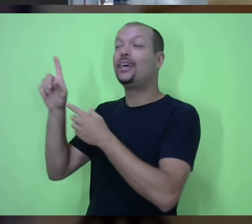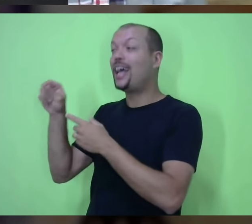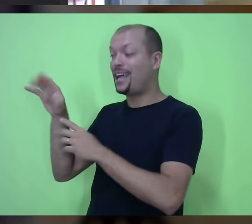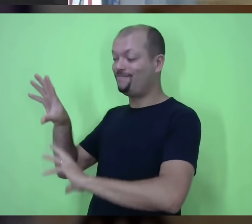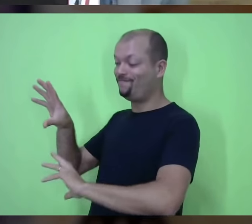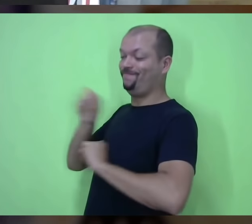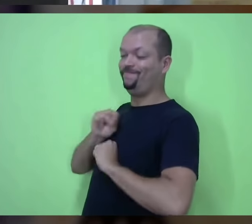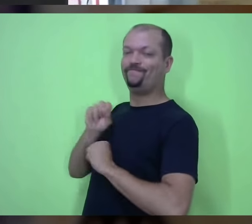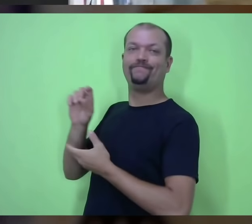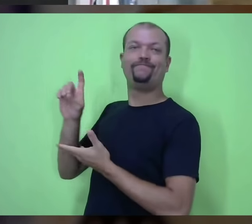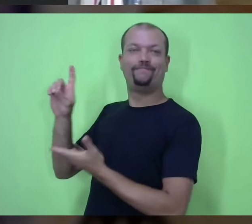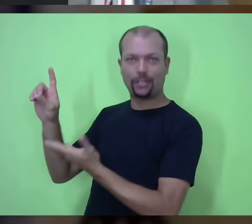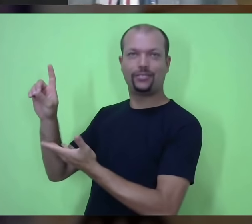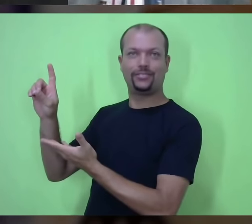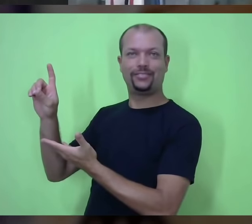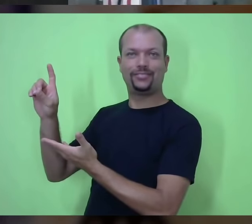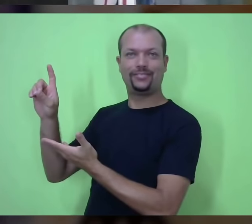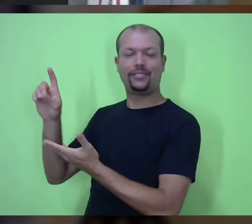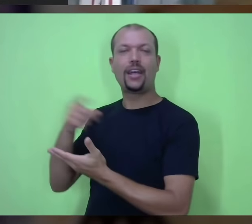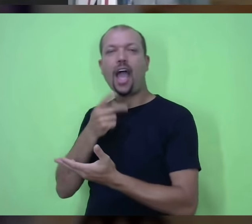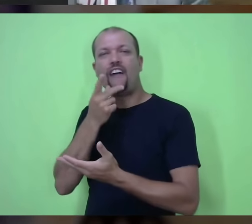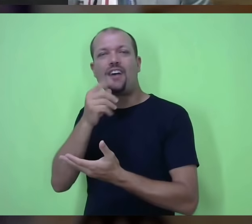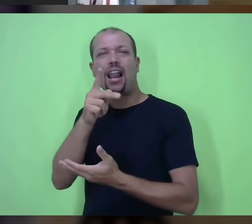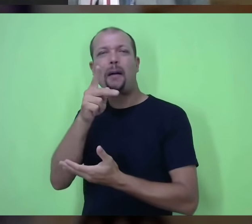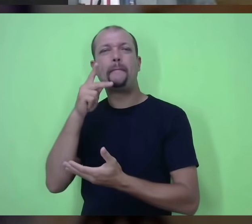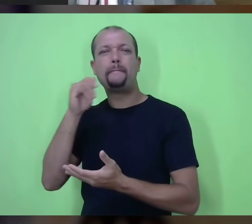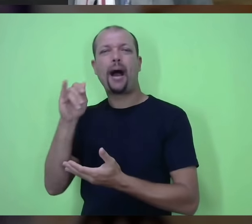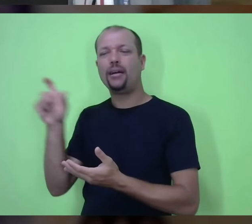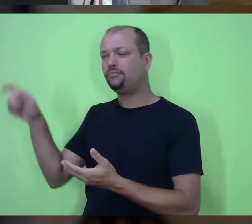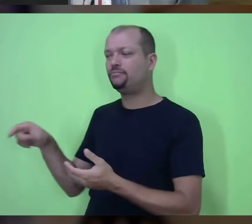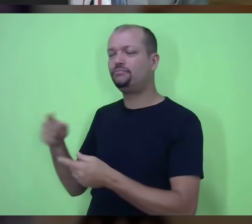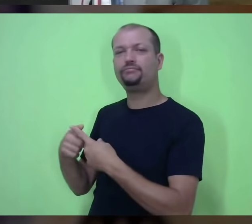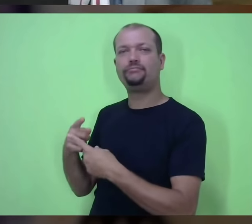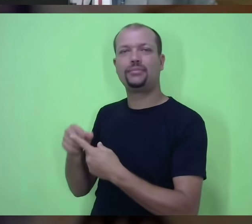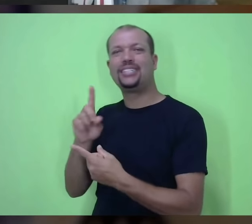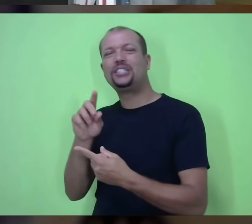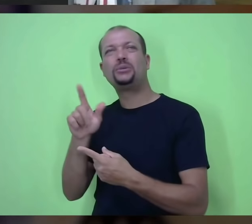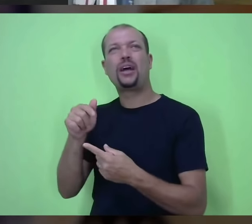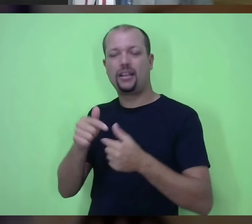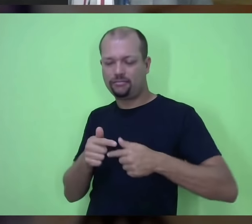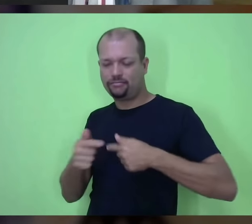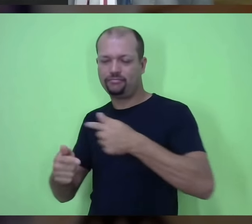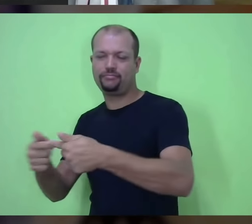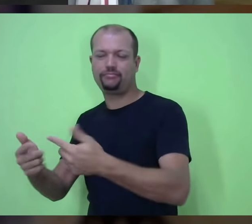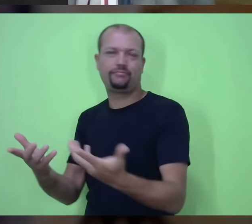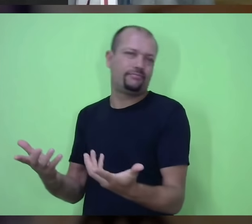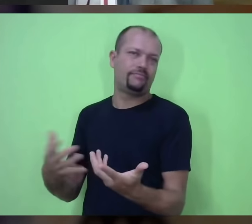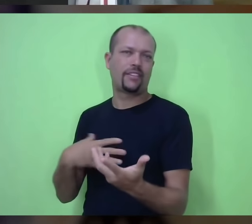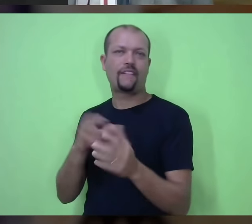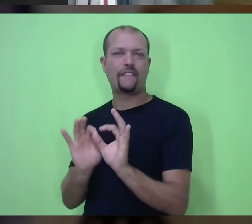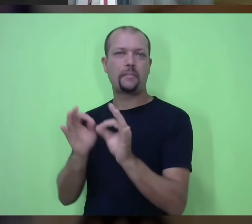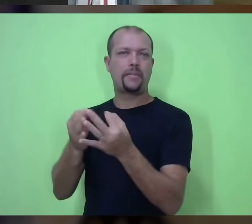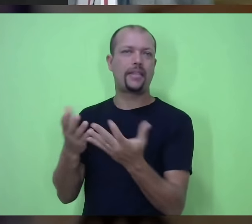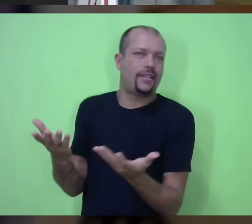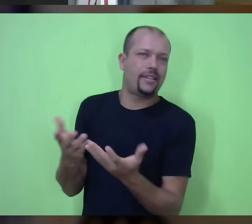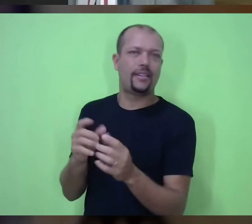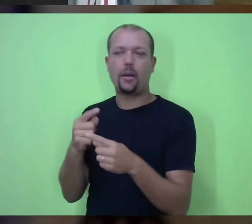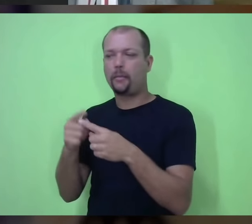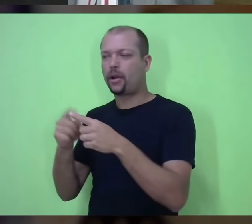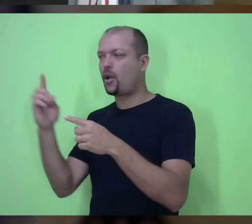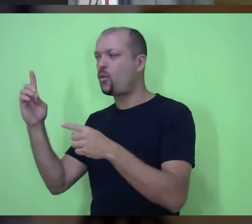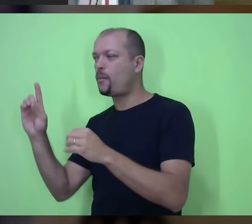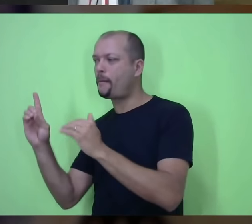do pai. Então, ele fala dessa paternidade não como uma hierarquização, simplesmente, eu dizer